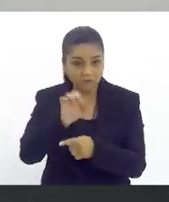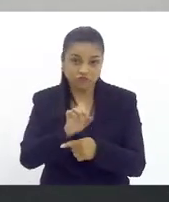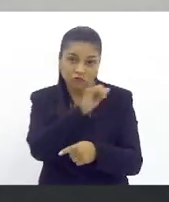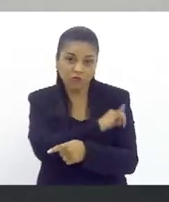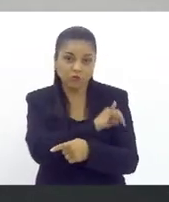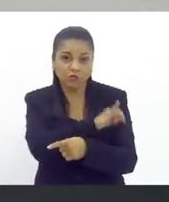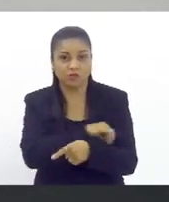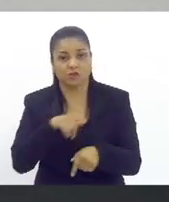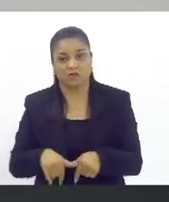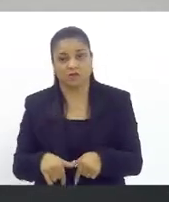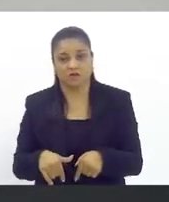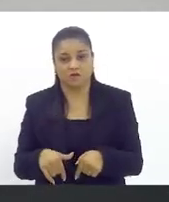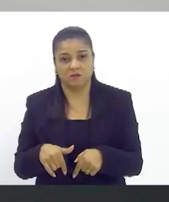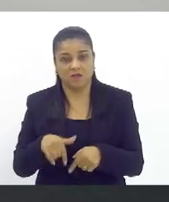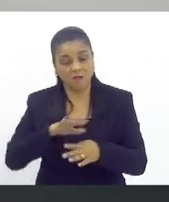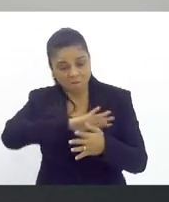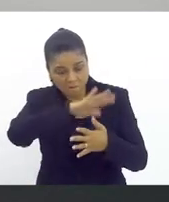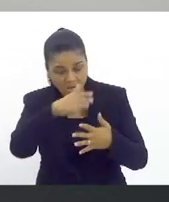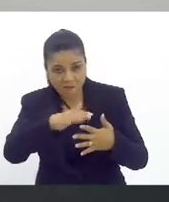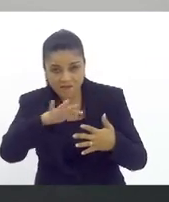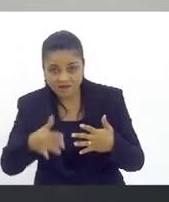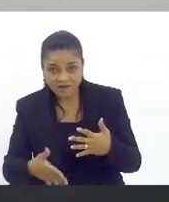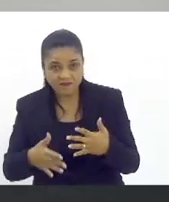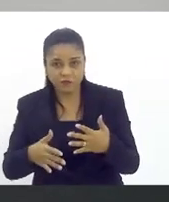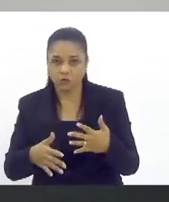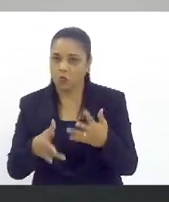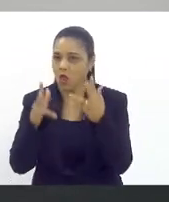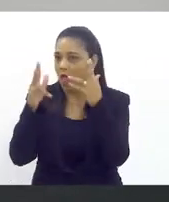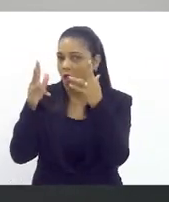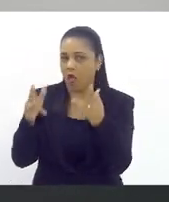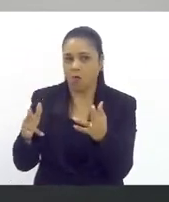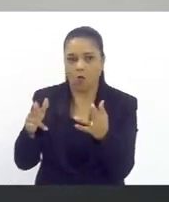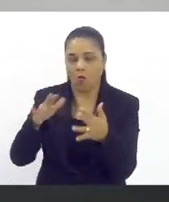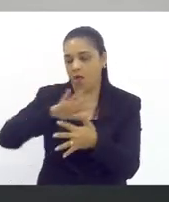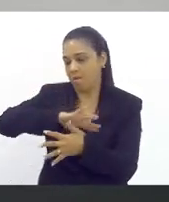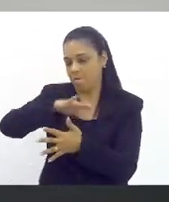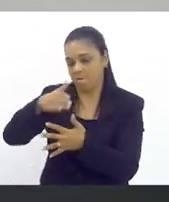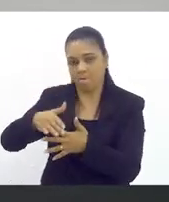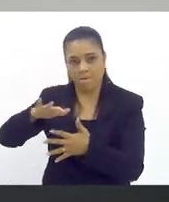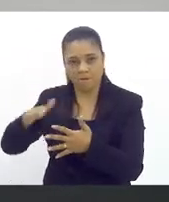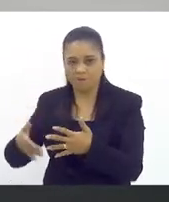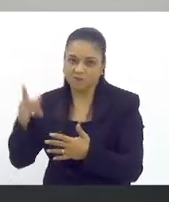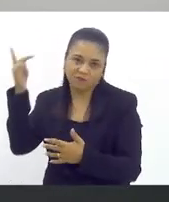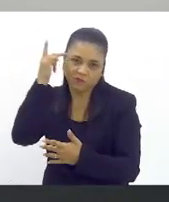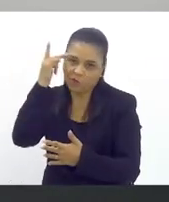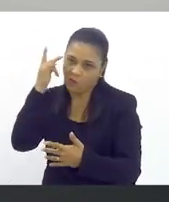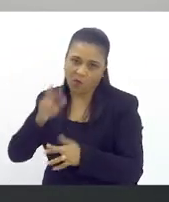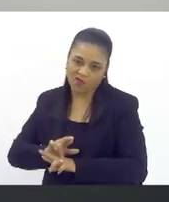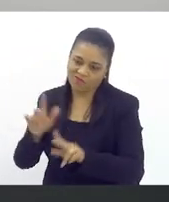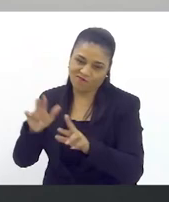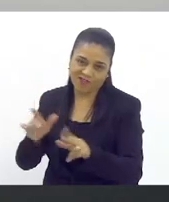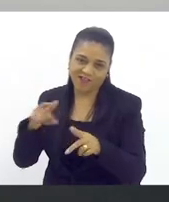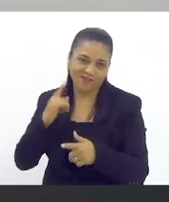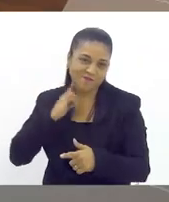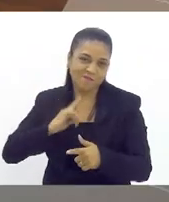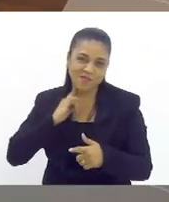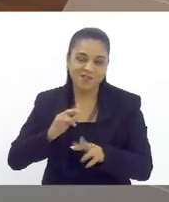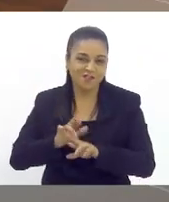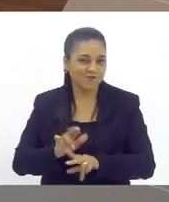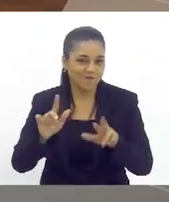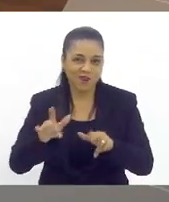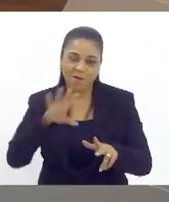aquelas embora tudo seja Mata Atlântica não é Idêntica a Mata Atlântica de São Paulo de Minas da Bahia